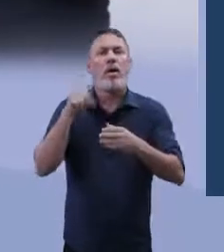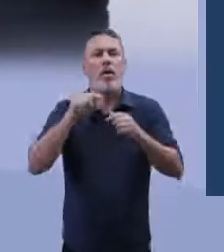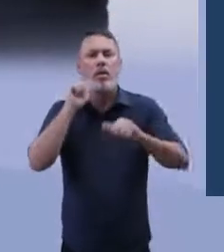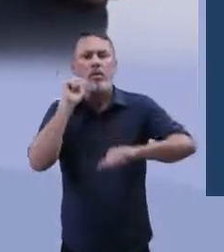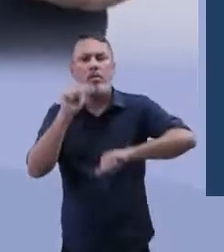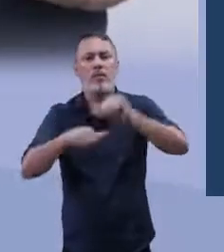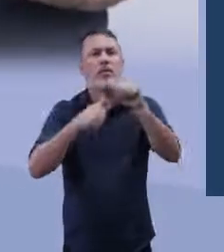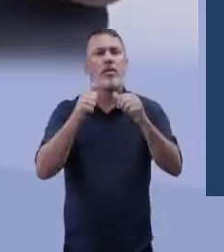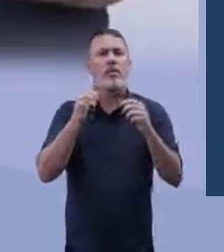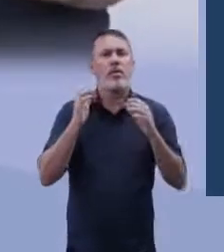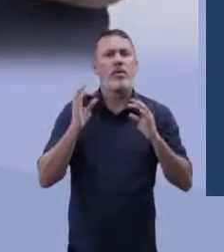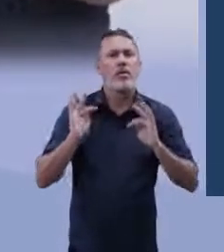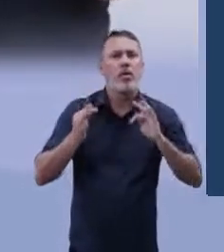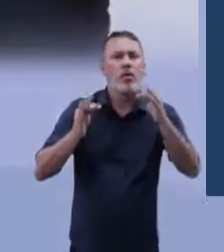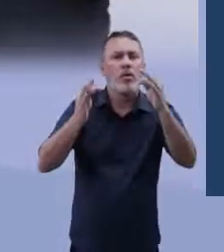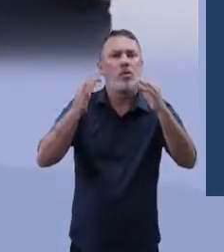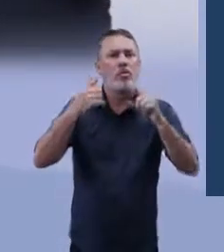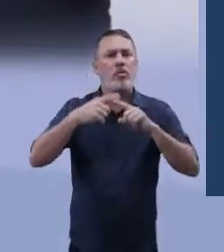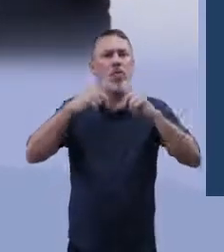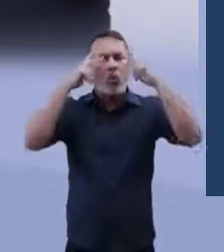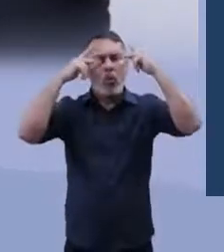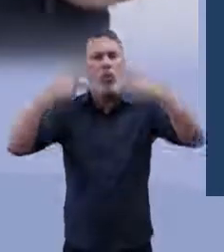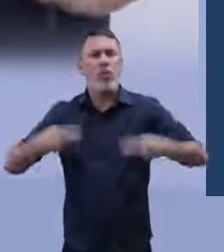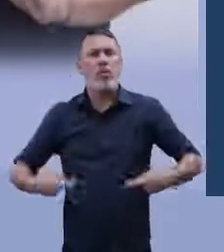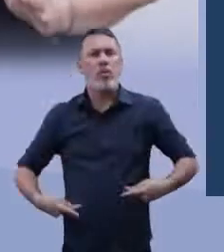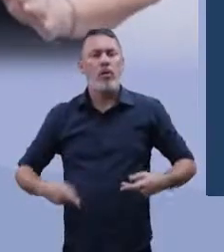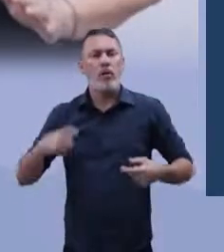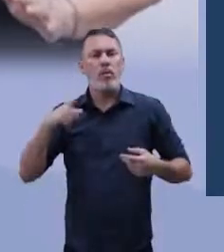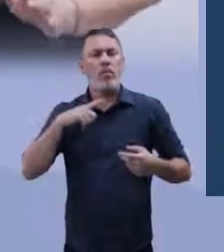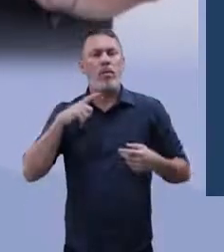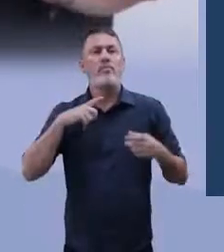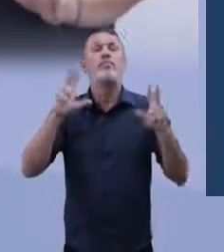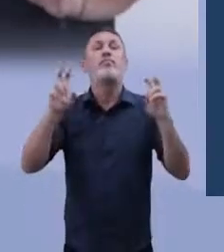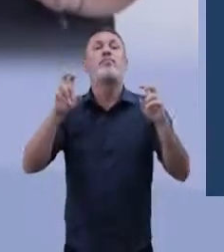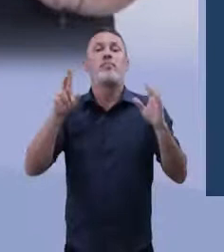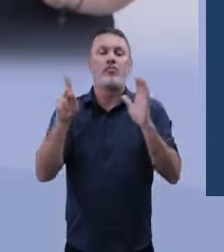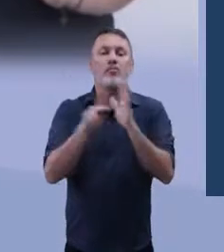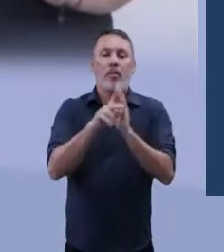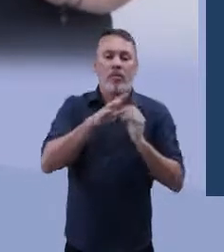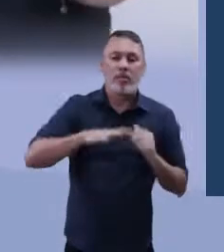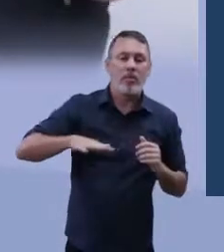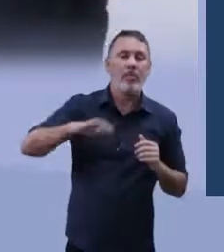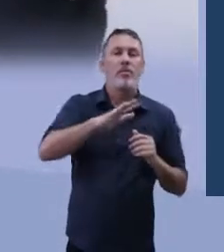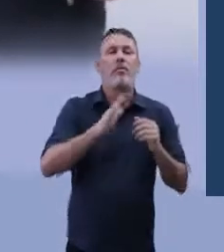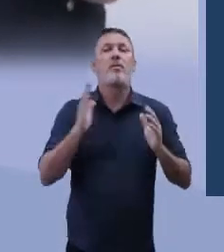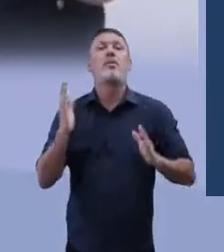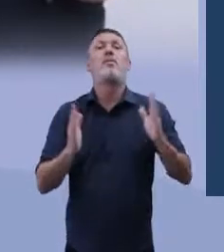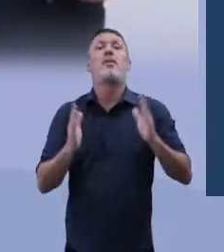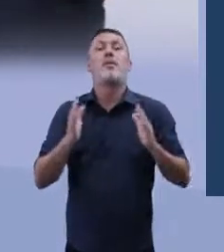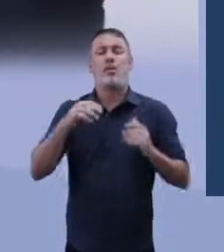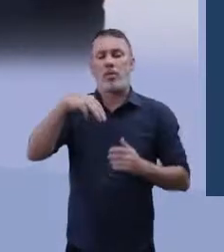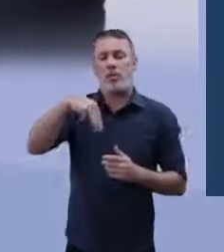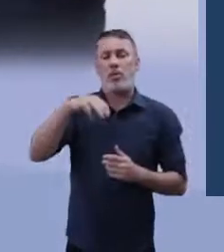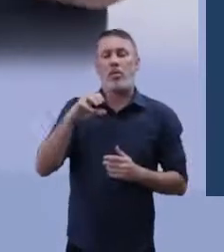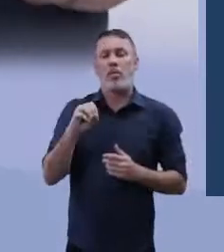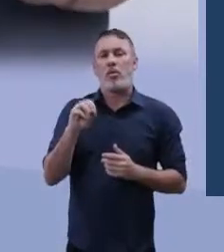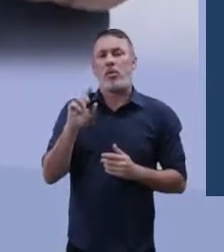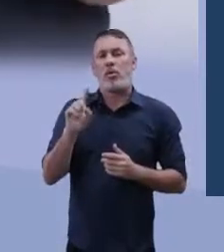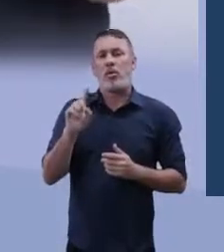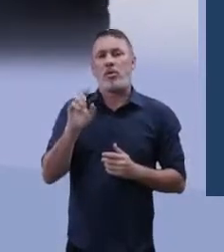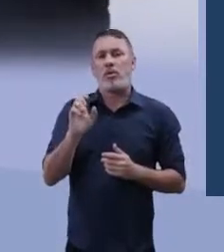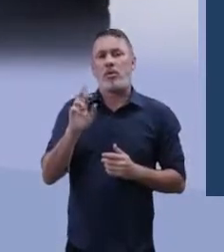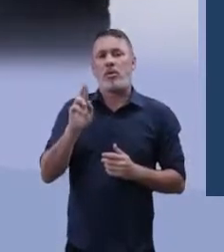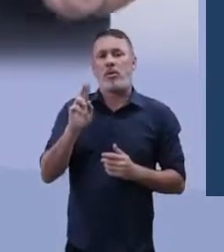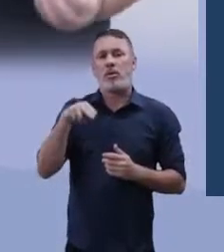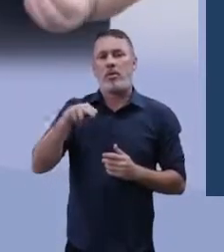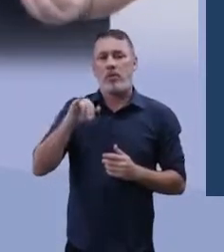esses homens criativos faziam parte de um único período, a modernidade. Nesse período, o homem descobre